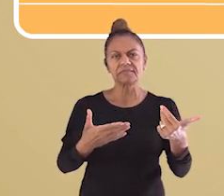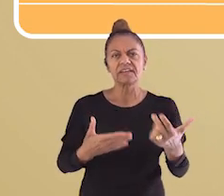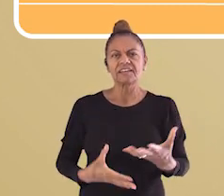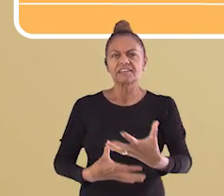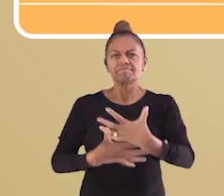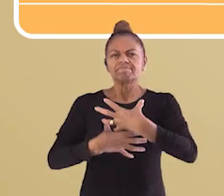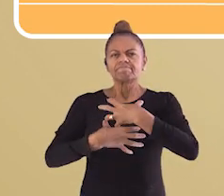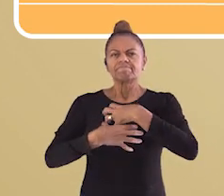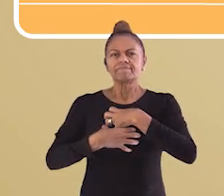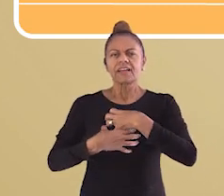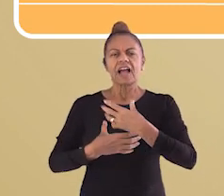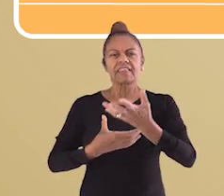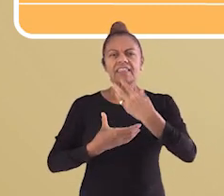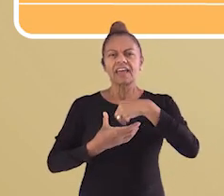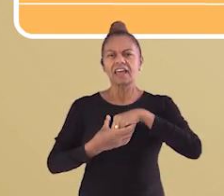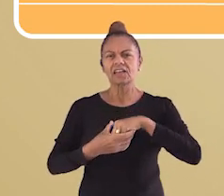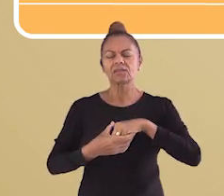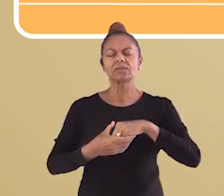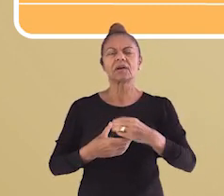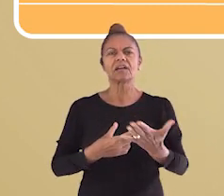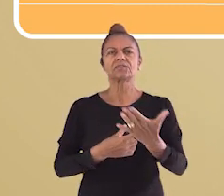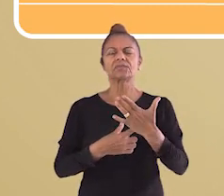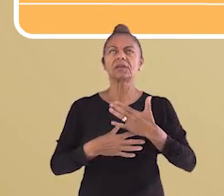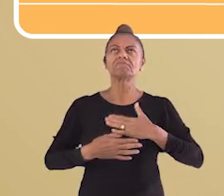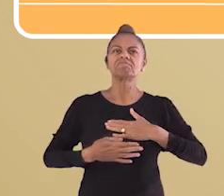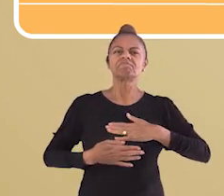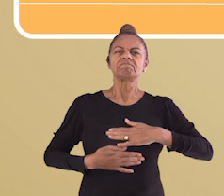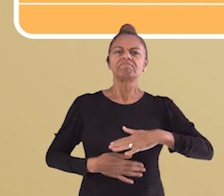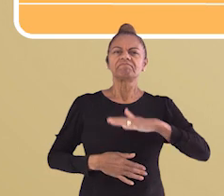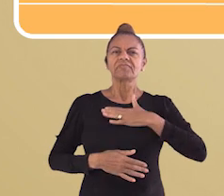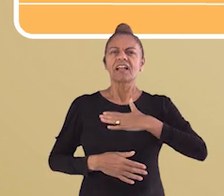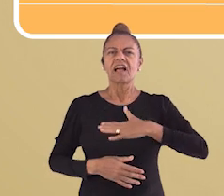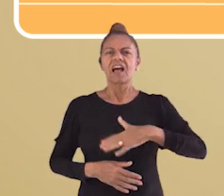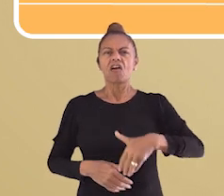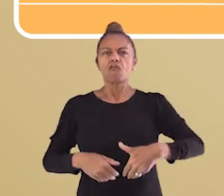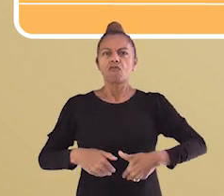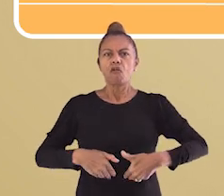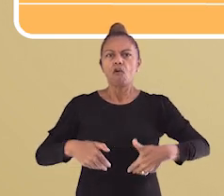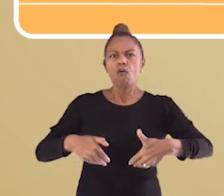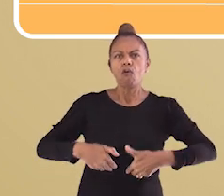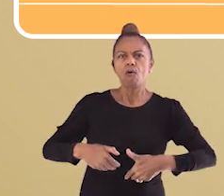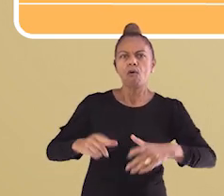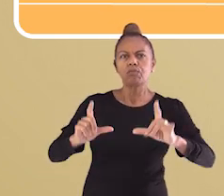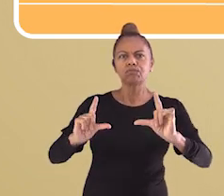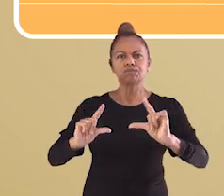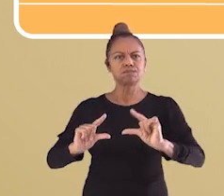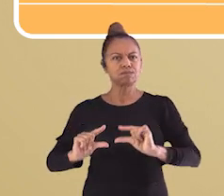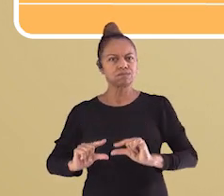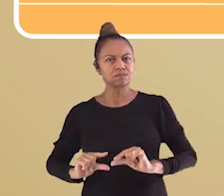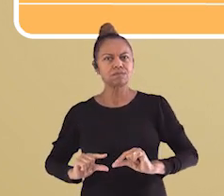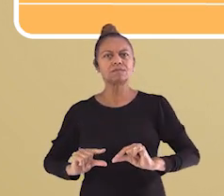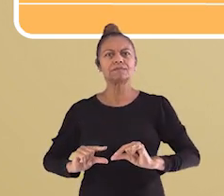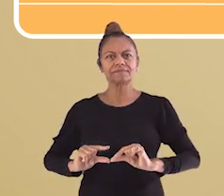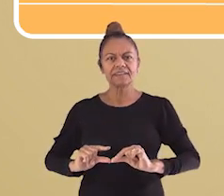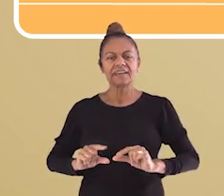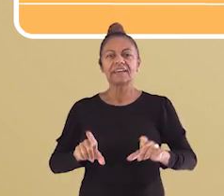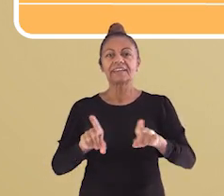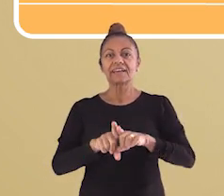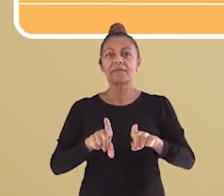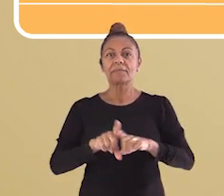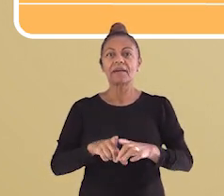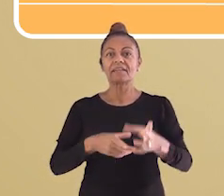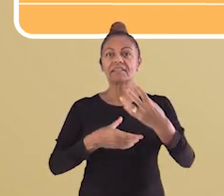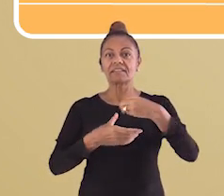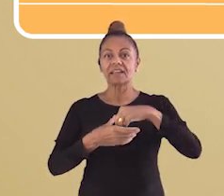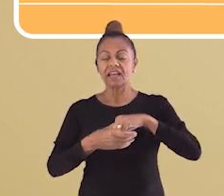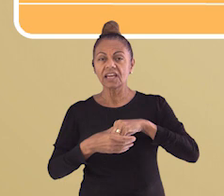intestino, causam sensação de saciedade, ou seja, se você come, você se sente saciado, né? Sua fome reduz muito mais rápido. E fazem com que o